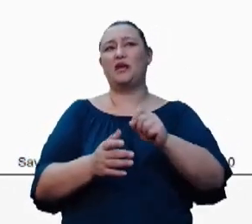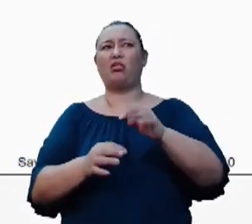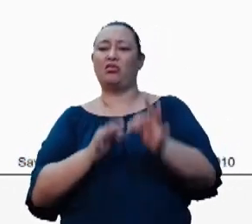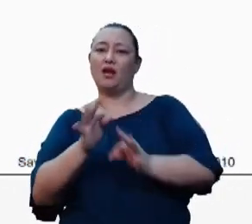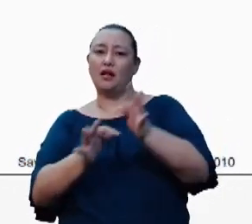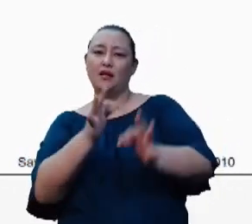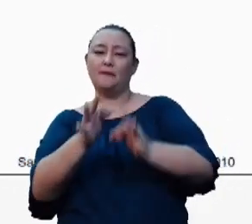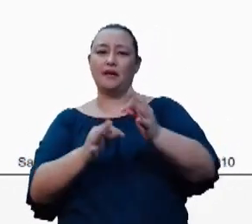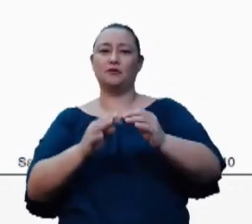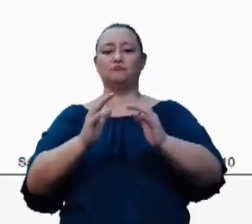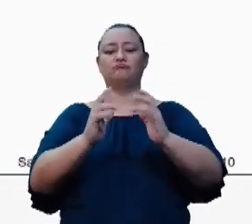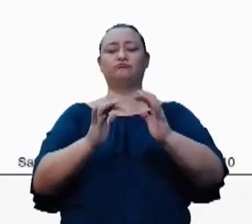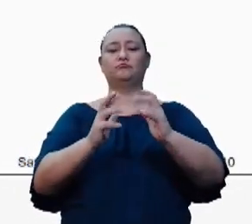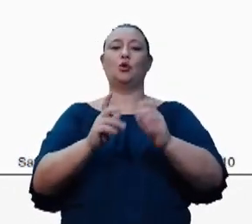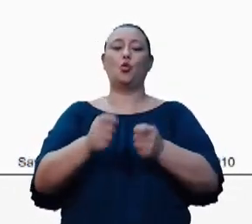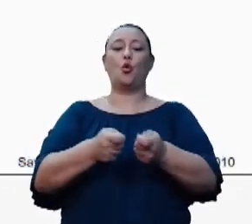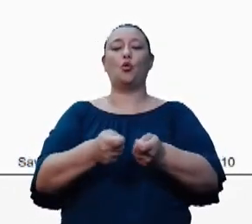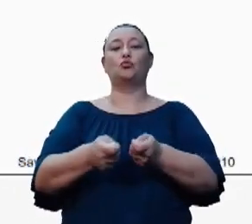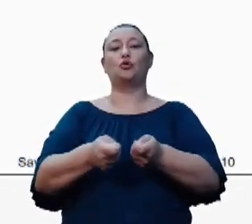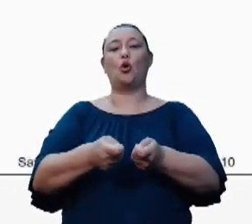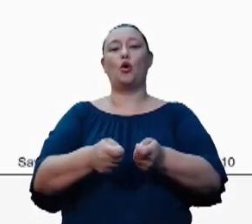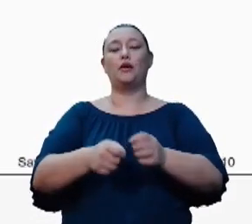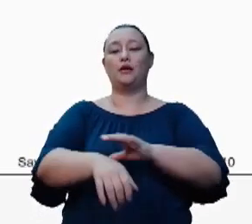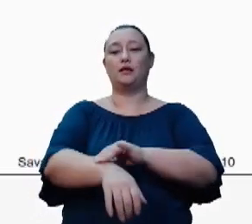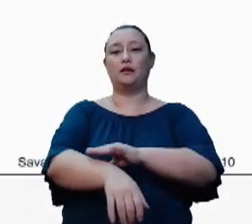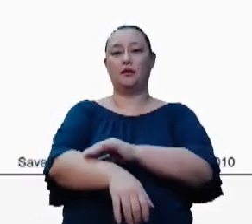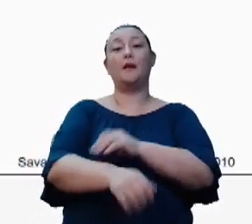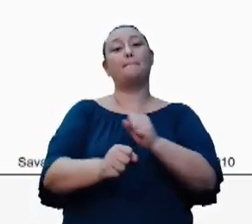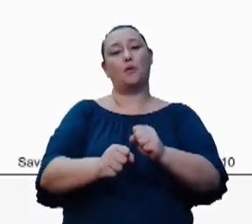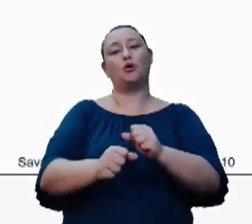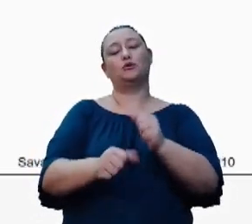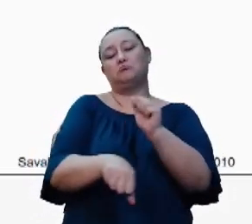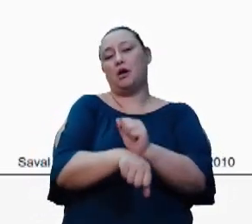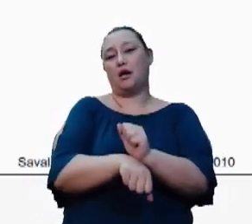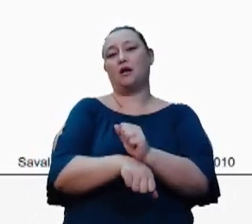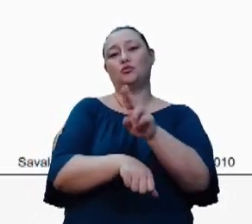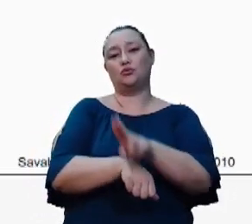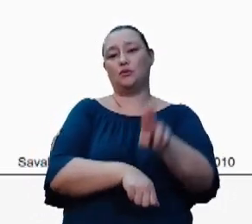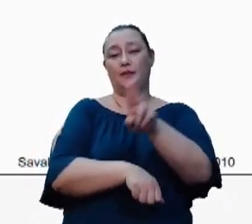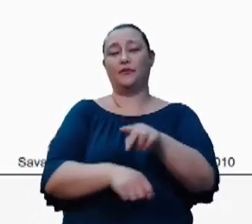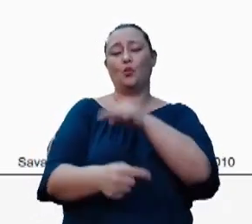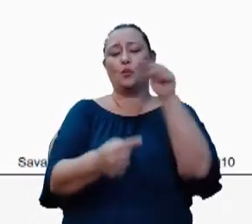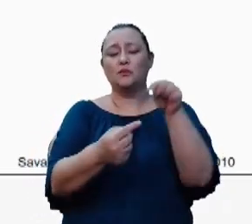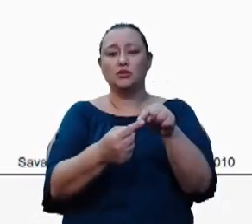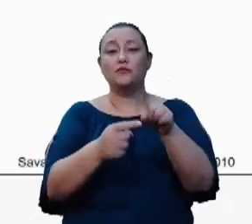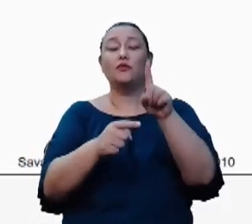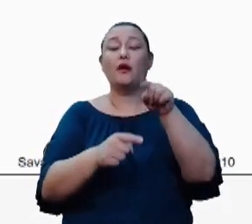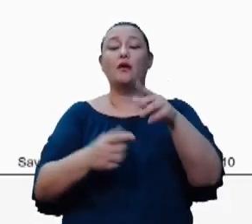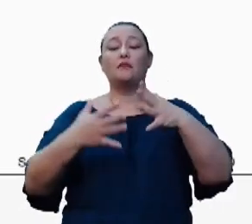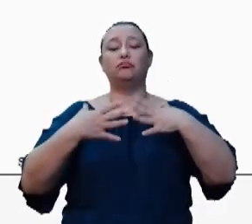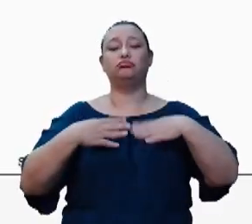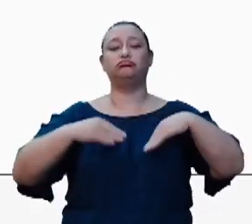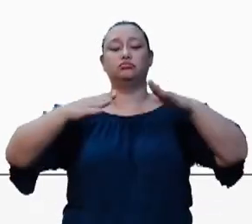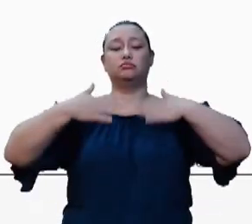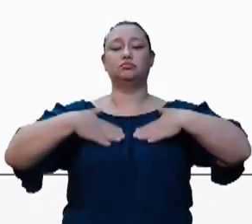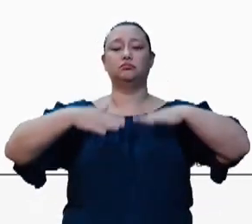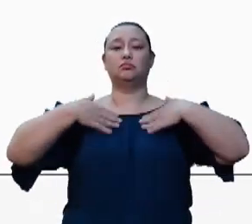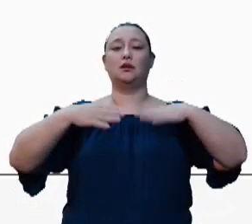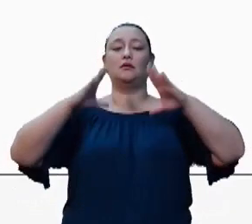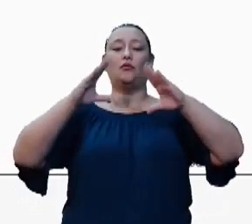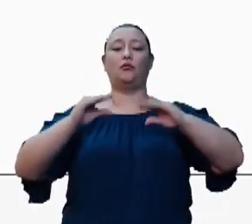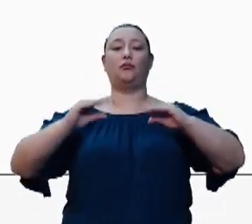tratamento neuromodulador, ou seja, ele é reversível, cujo objetivo é relaxar a musculatura